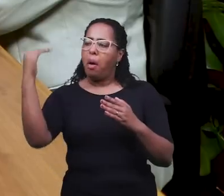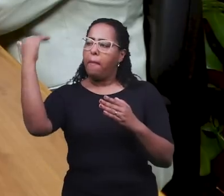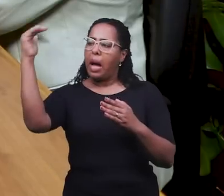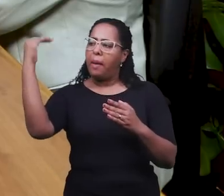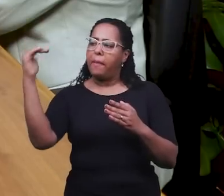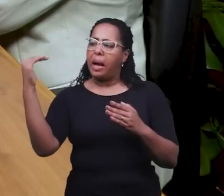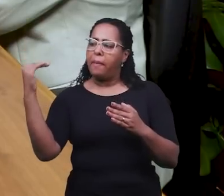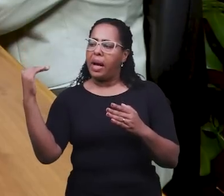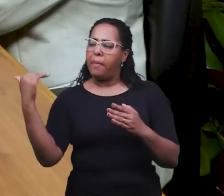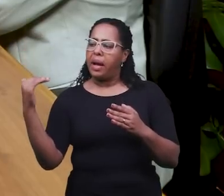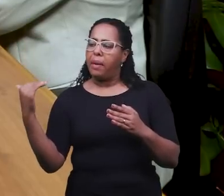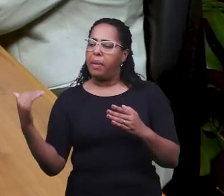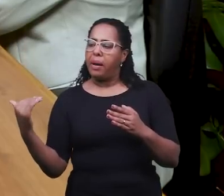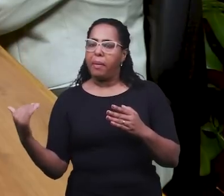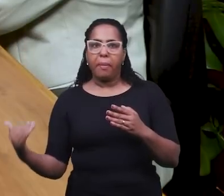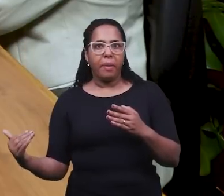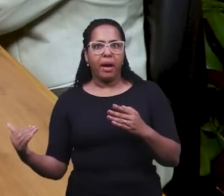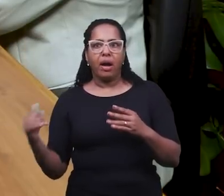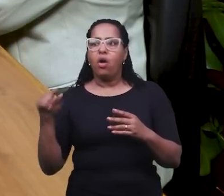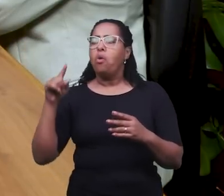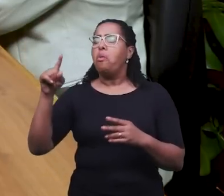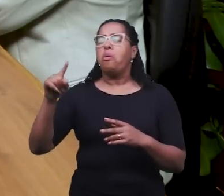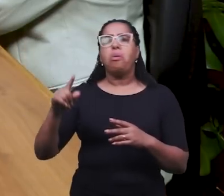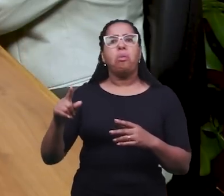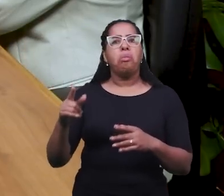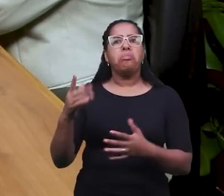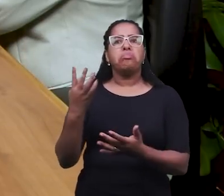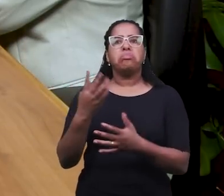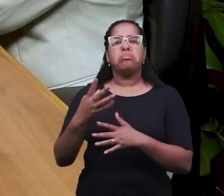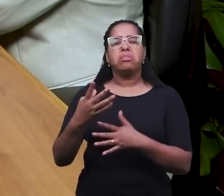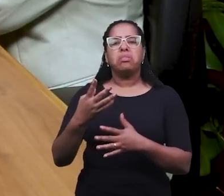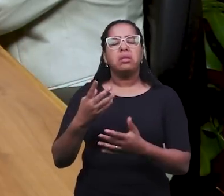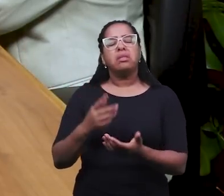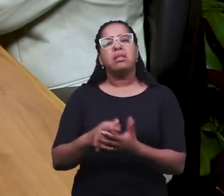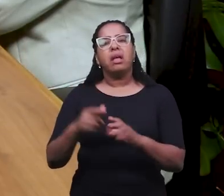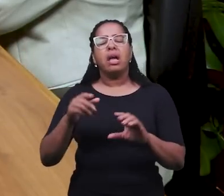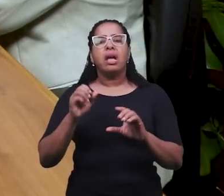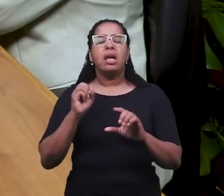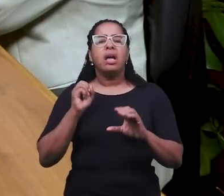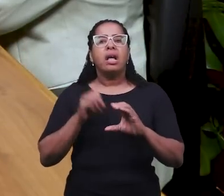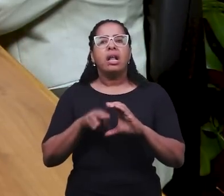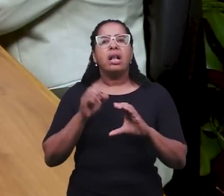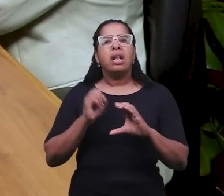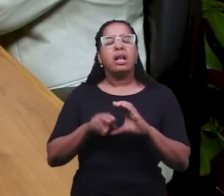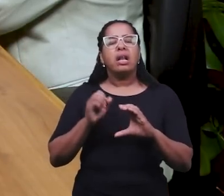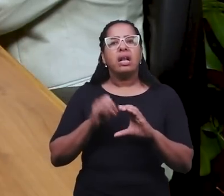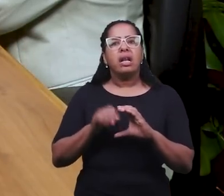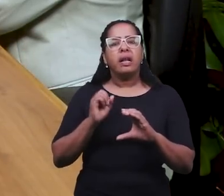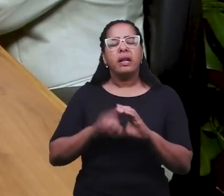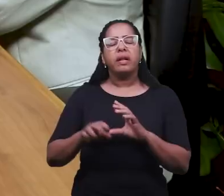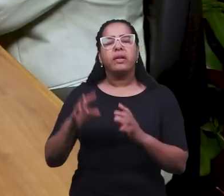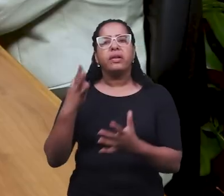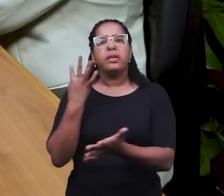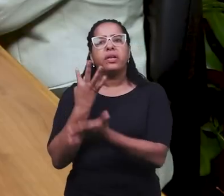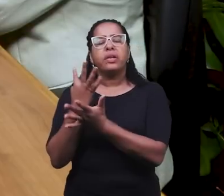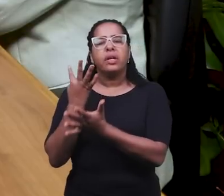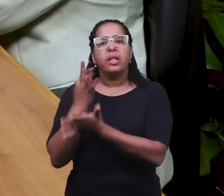regente. Um é aquele que tem licenciatura em teologia, outro é aquele que é levantado, né, de